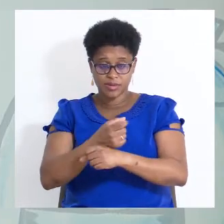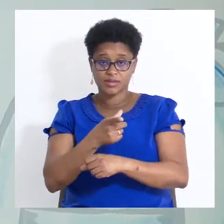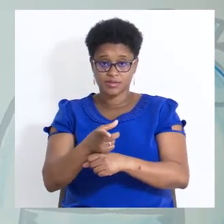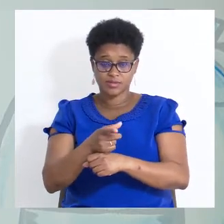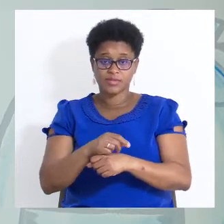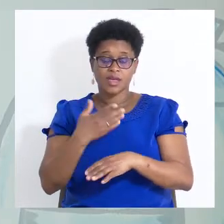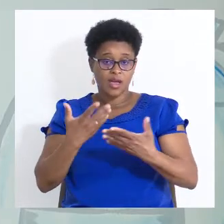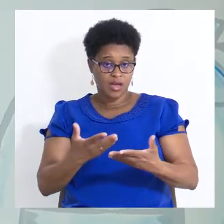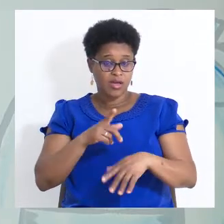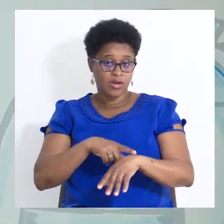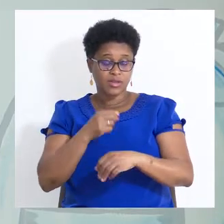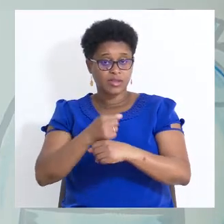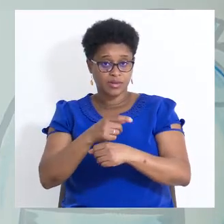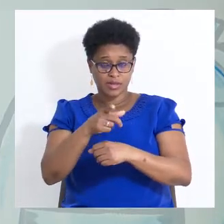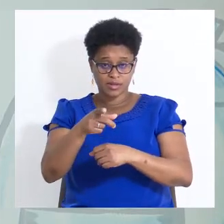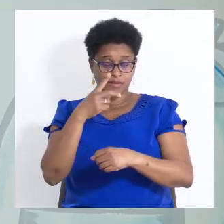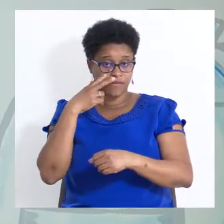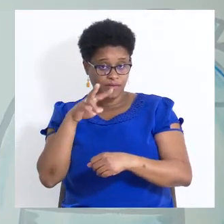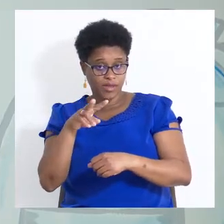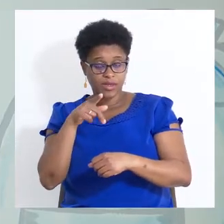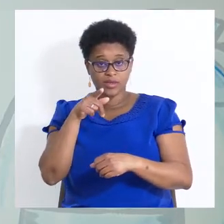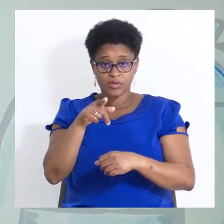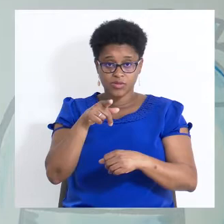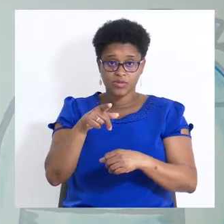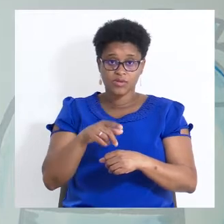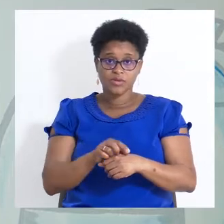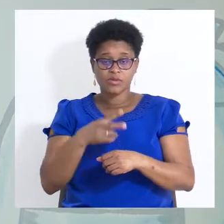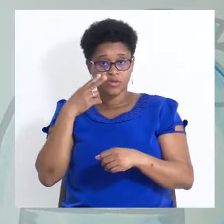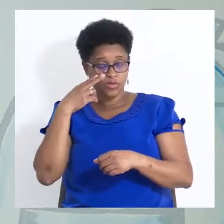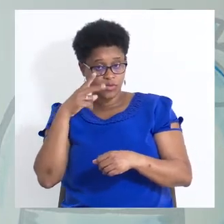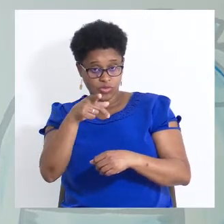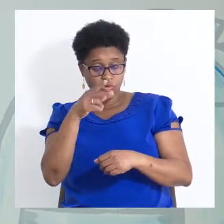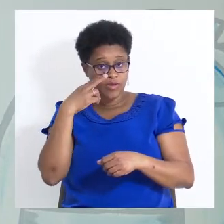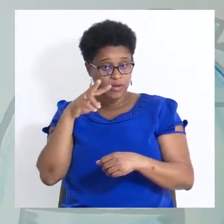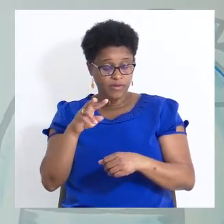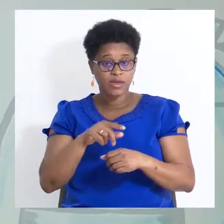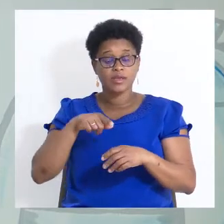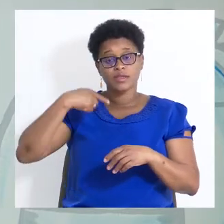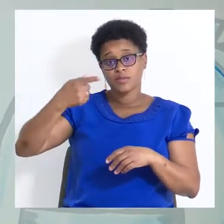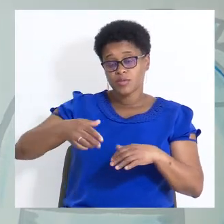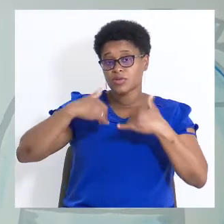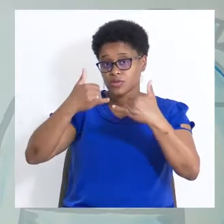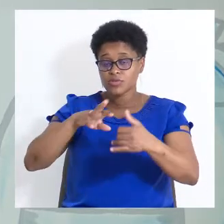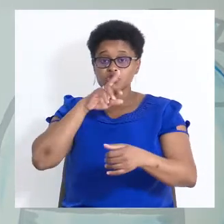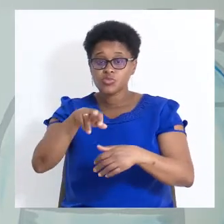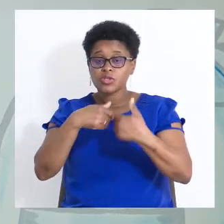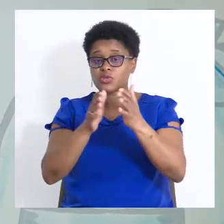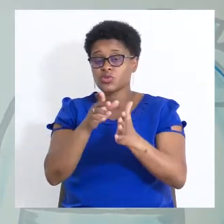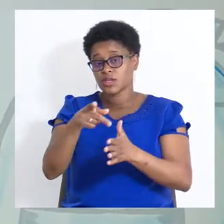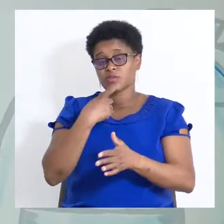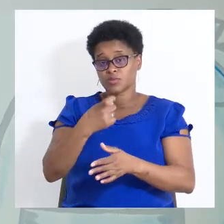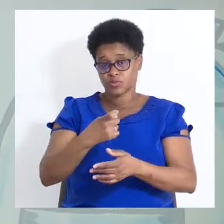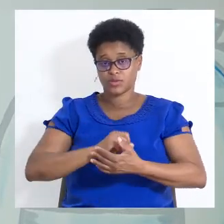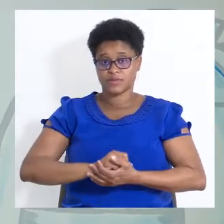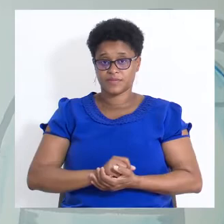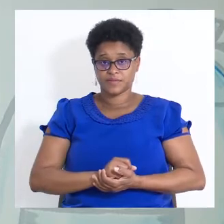exercícios? Então agora é hora de agir. Repara que tu vais assistir e dali responder todas